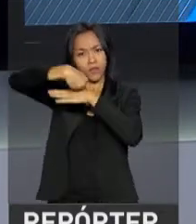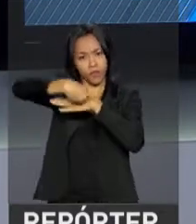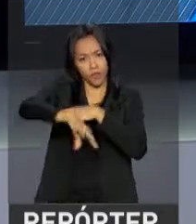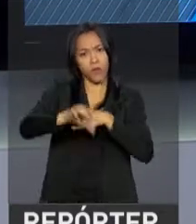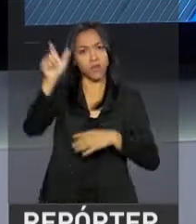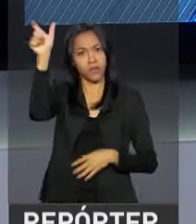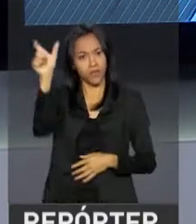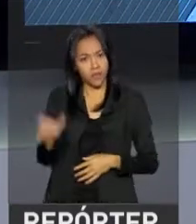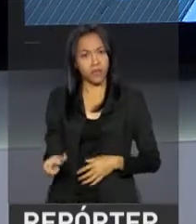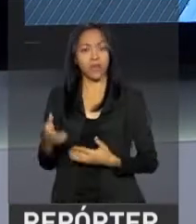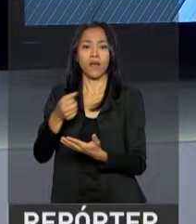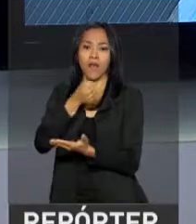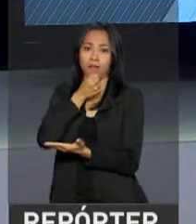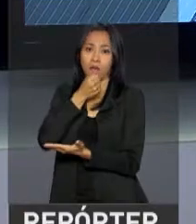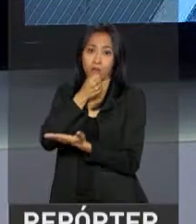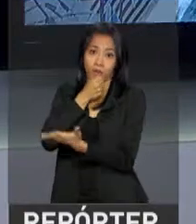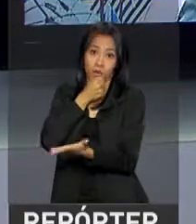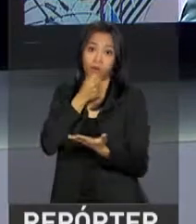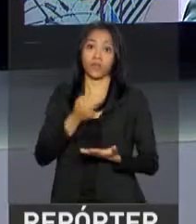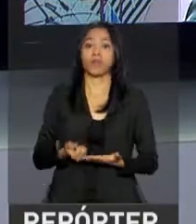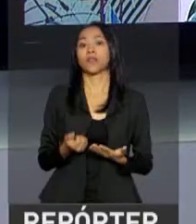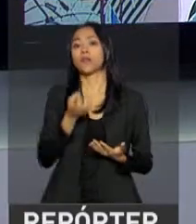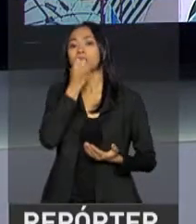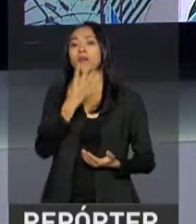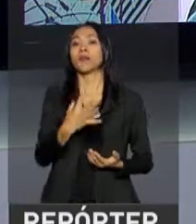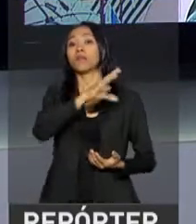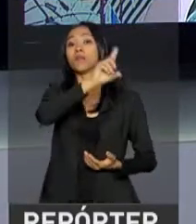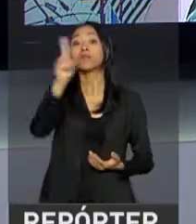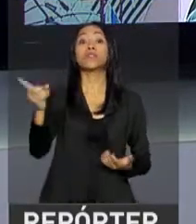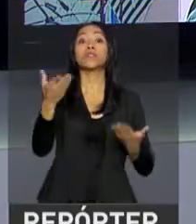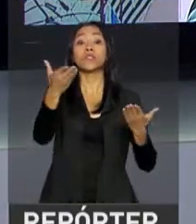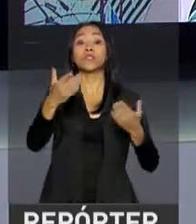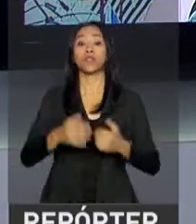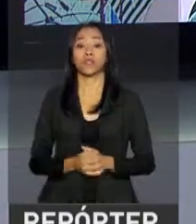esse assunto é a repórter Cleide Lopes. Bom dia, Cleide.